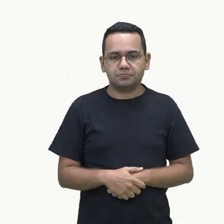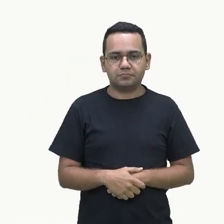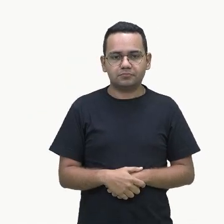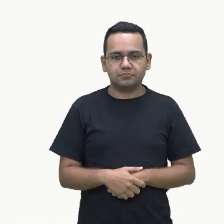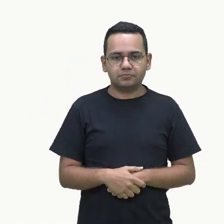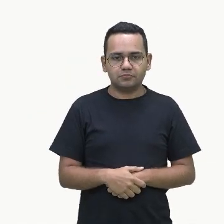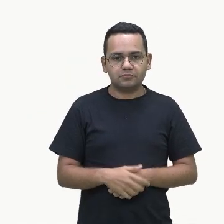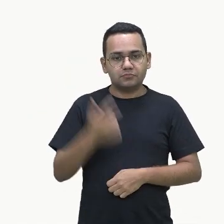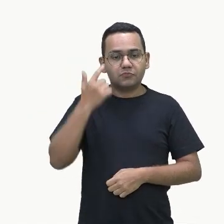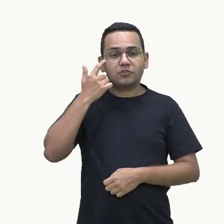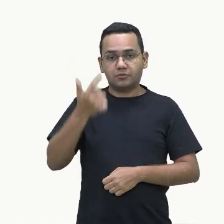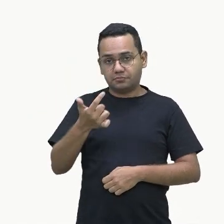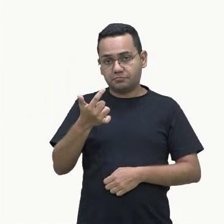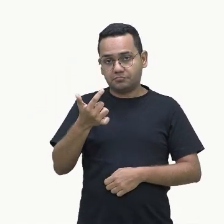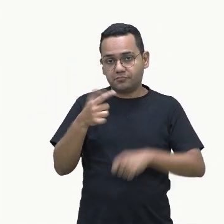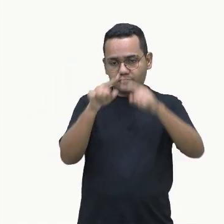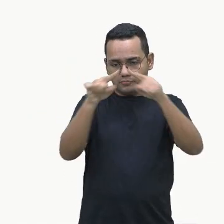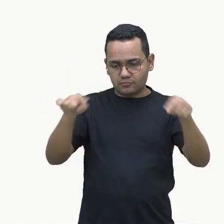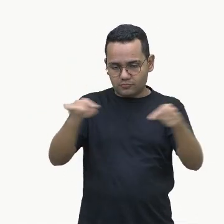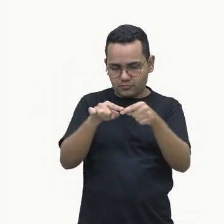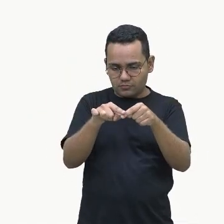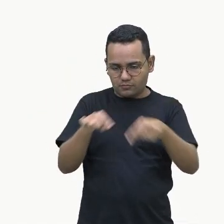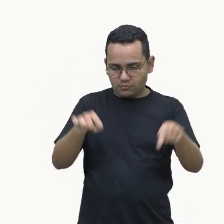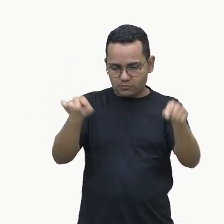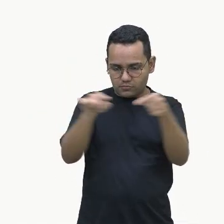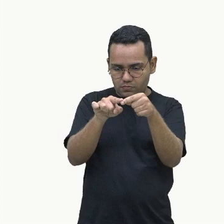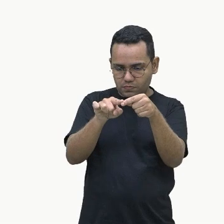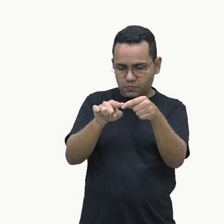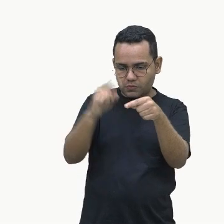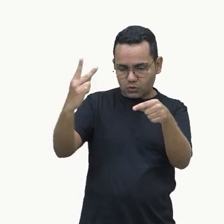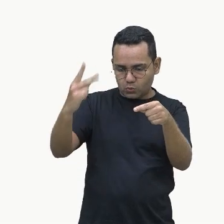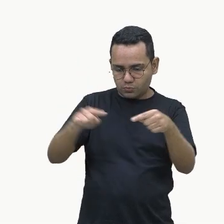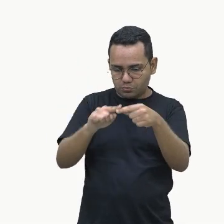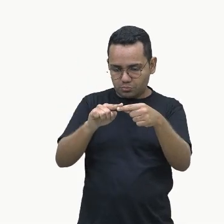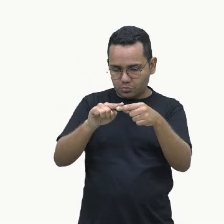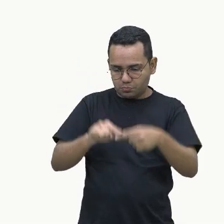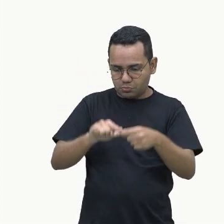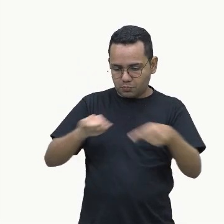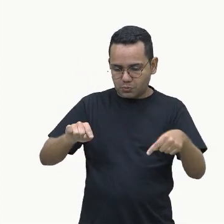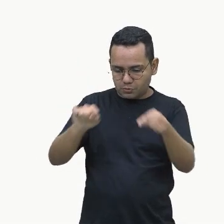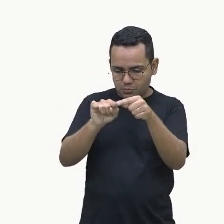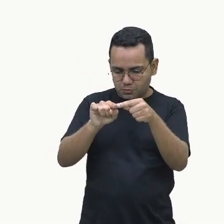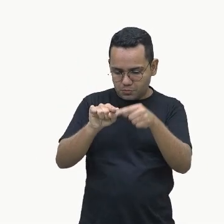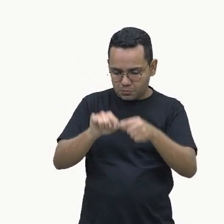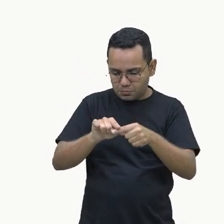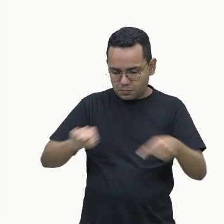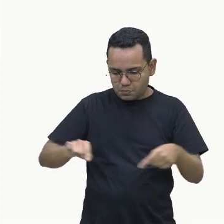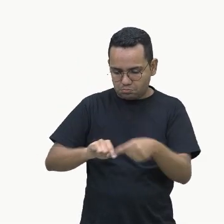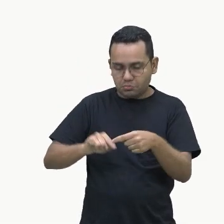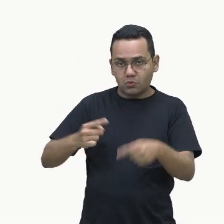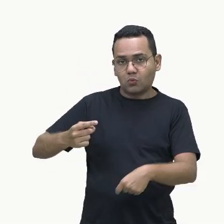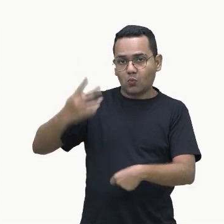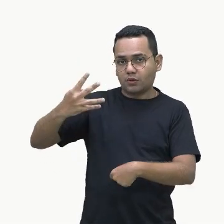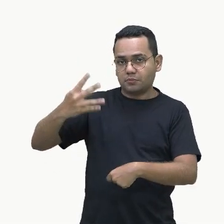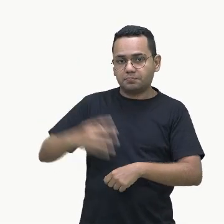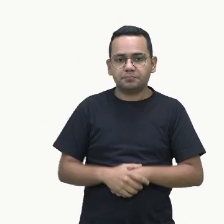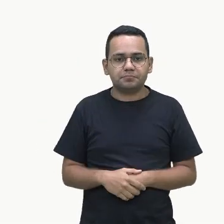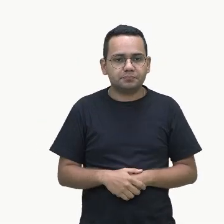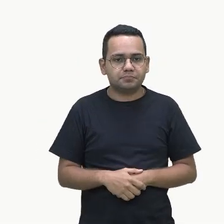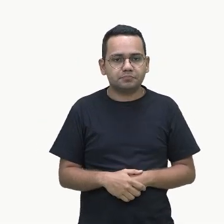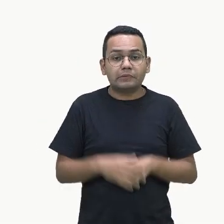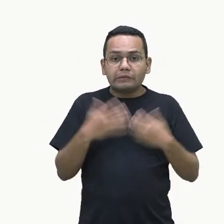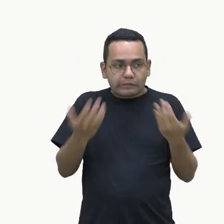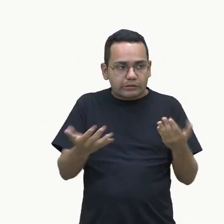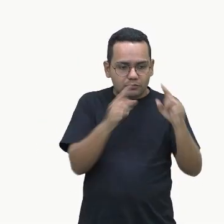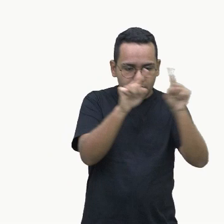temos um triângulo, 2, 3, 4 triângulos. Vai ser exatamente a mesma